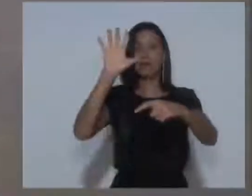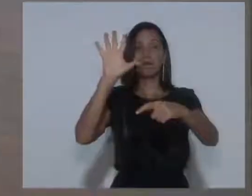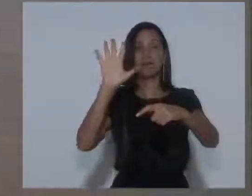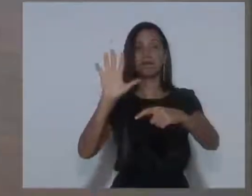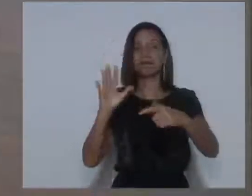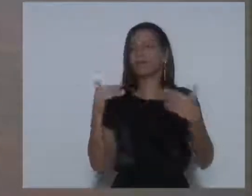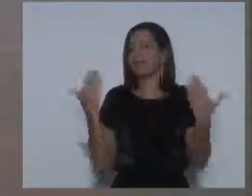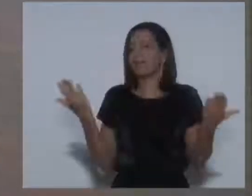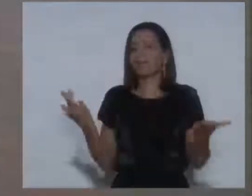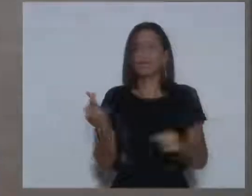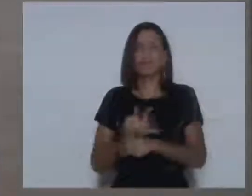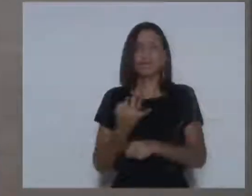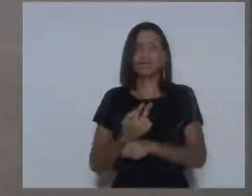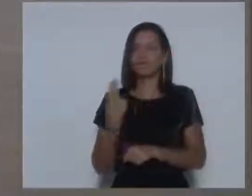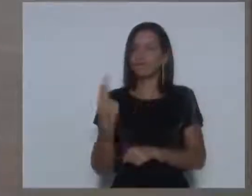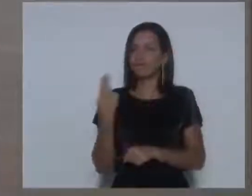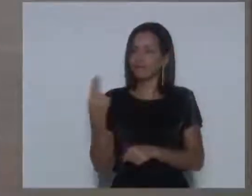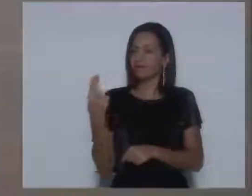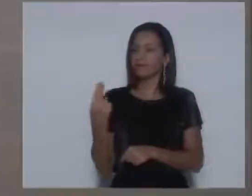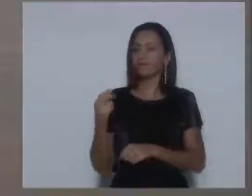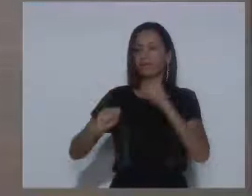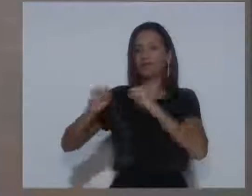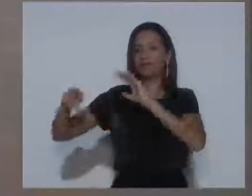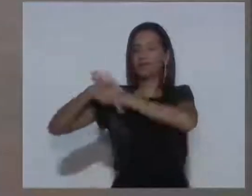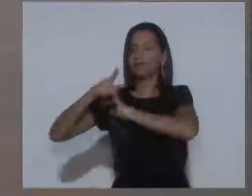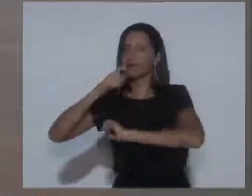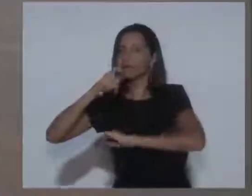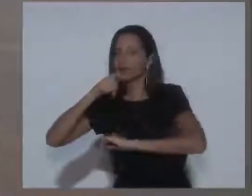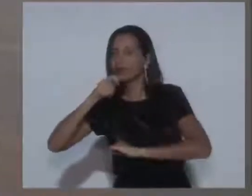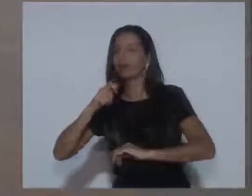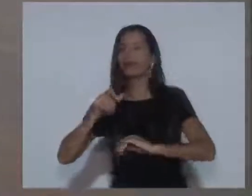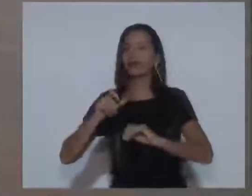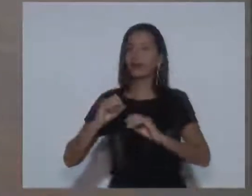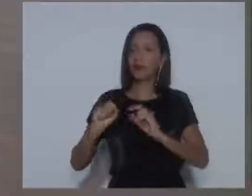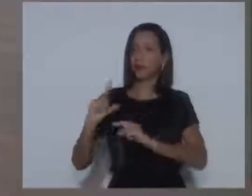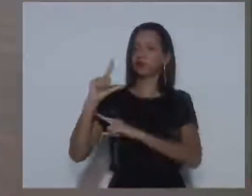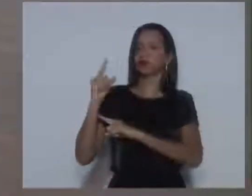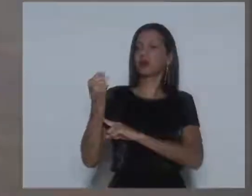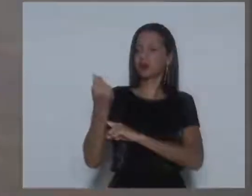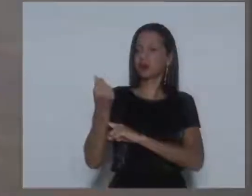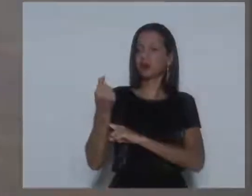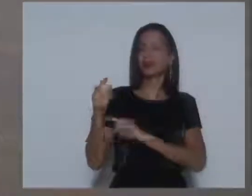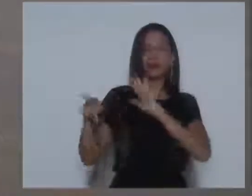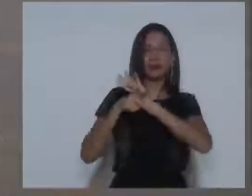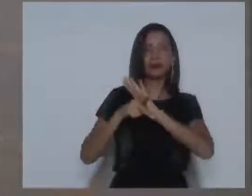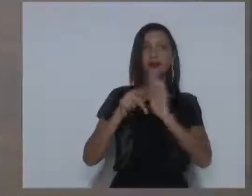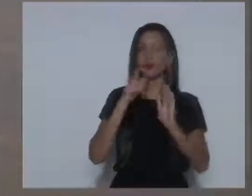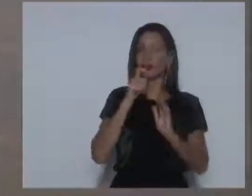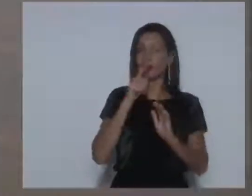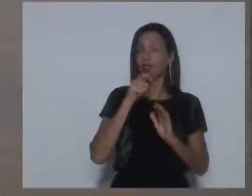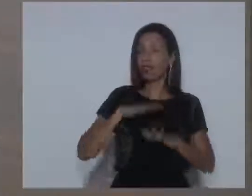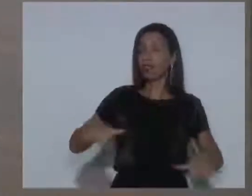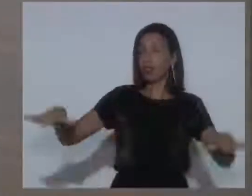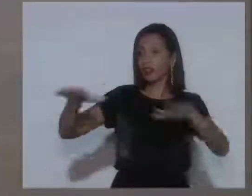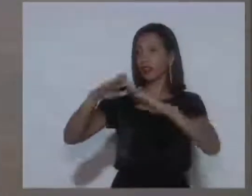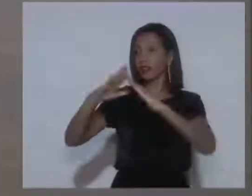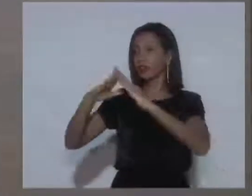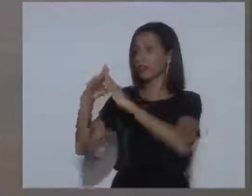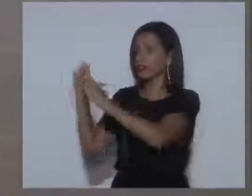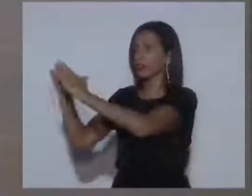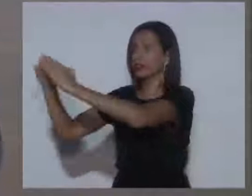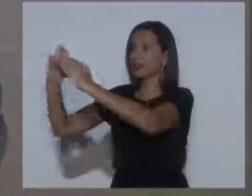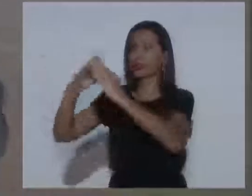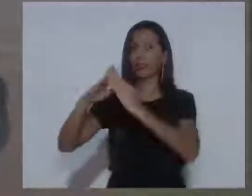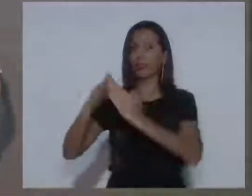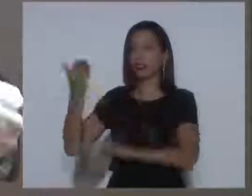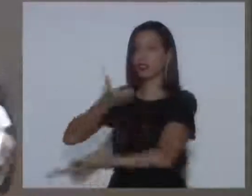Sanebave reiteradamente fazer essa manobra, que aumenta o preço da água das pessoas, e isso não volta. E eu estou começando a